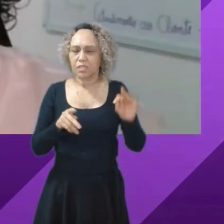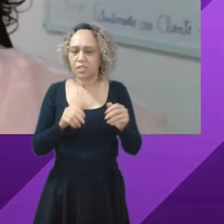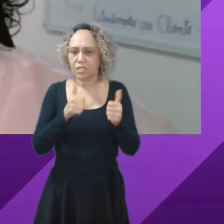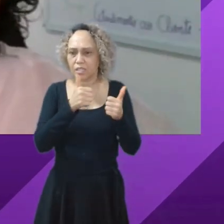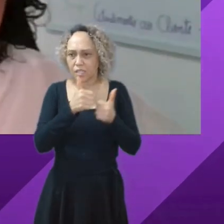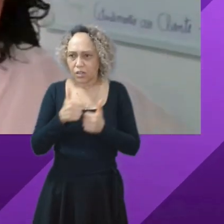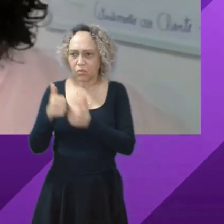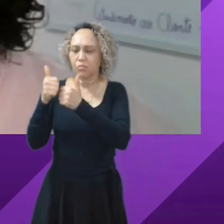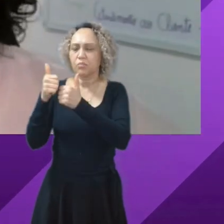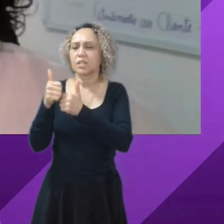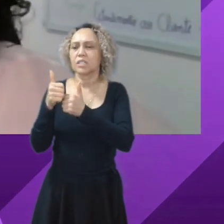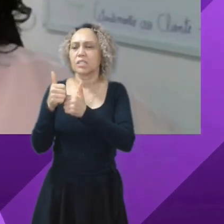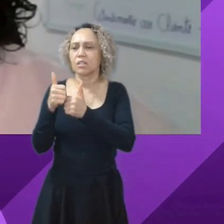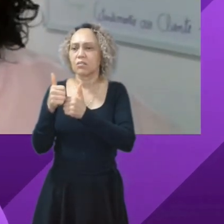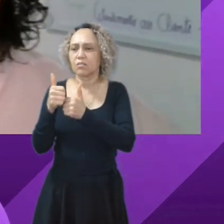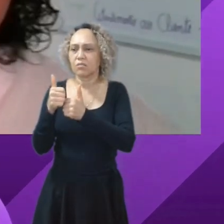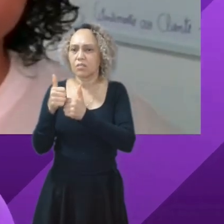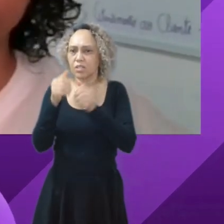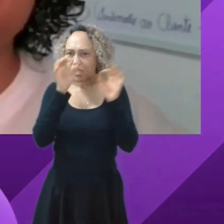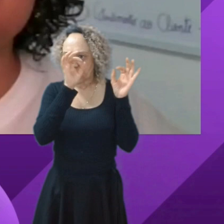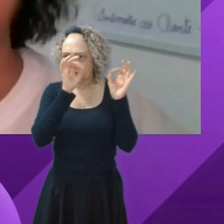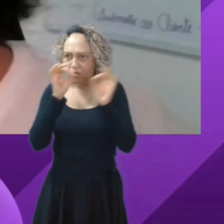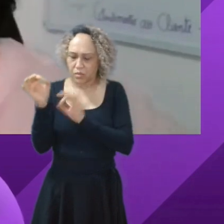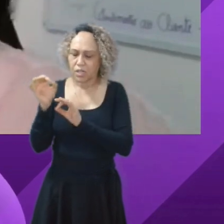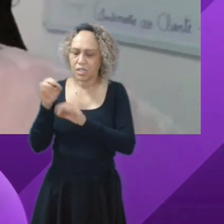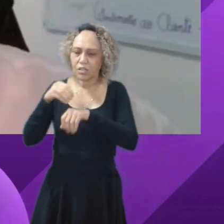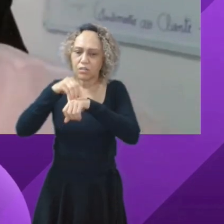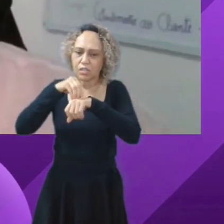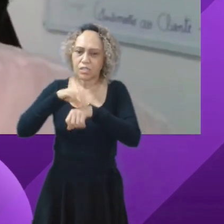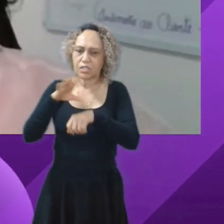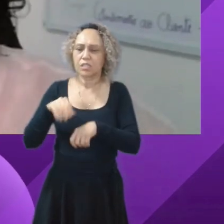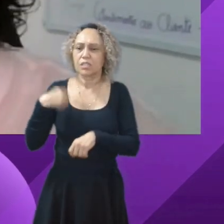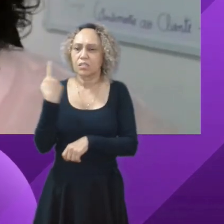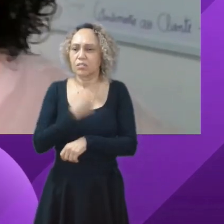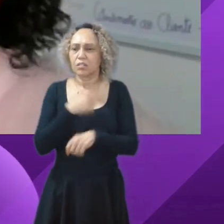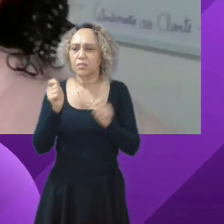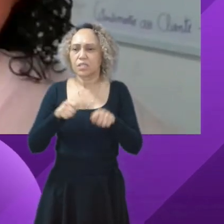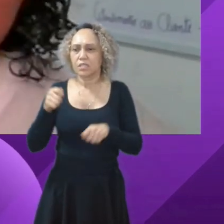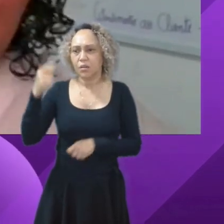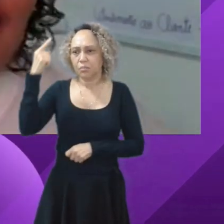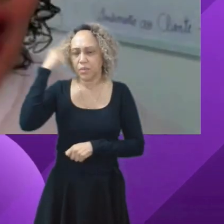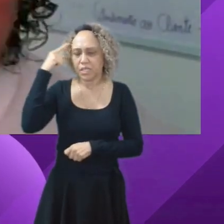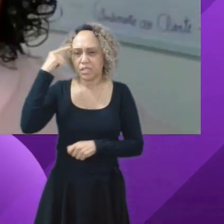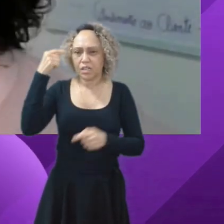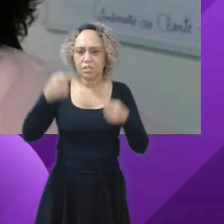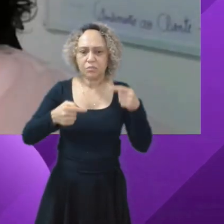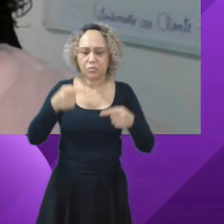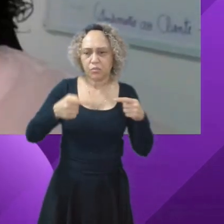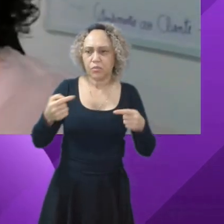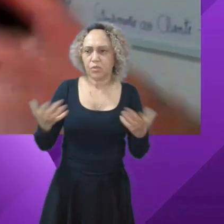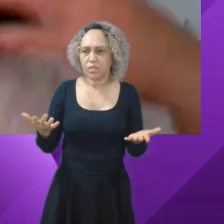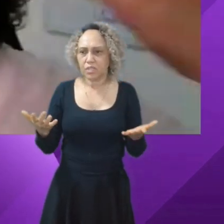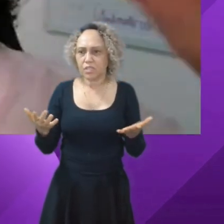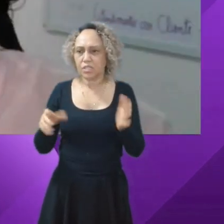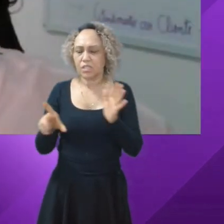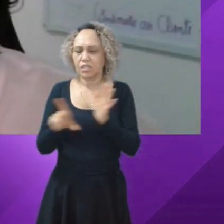que acompanham, sim, a dica de que a gente precisa pensar em políticas,